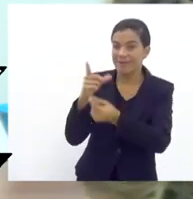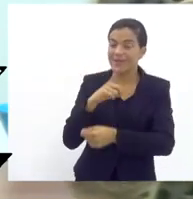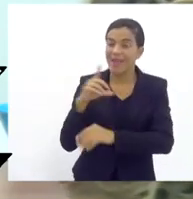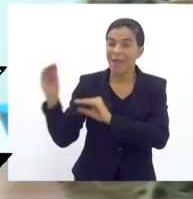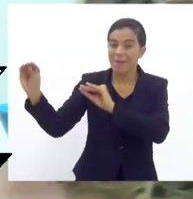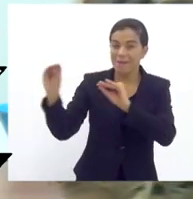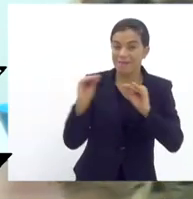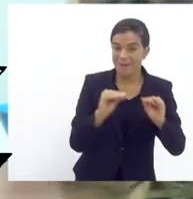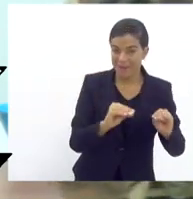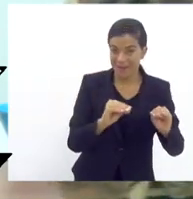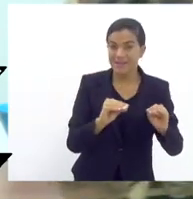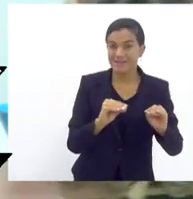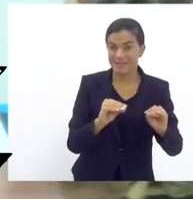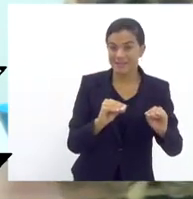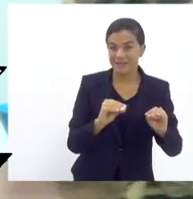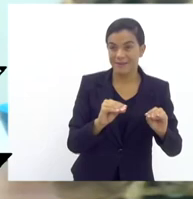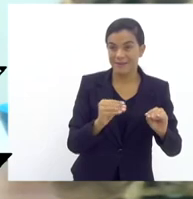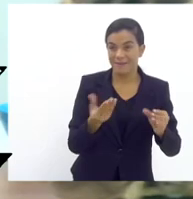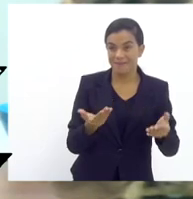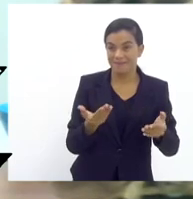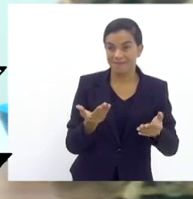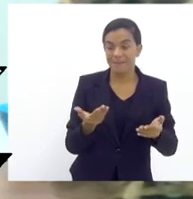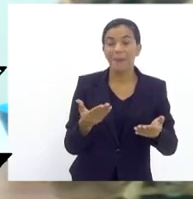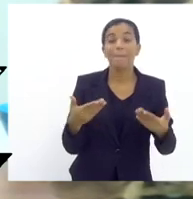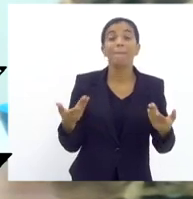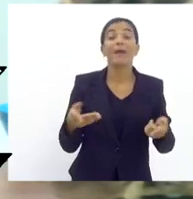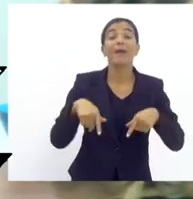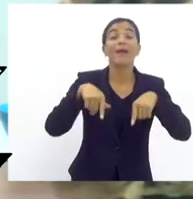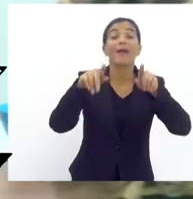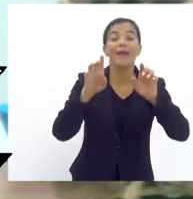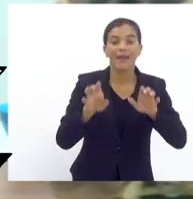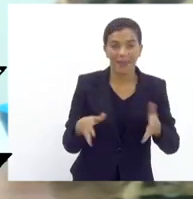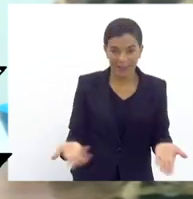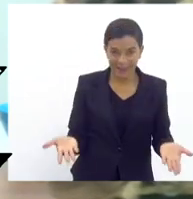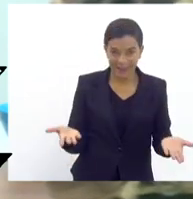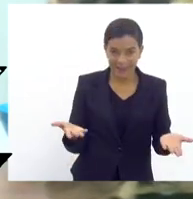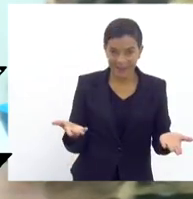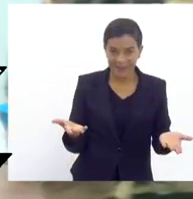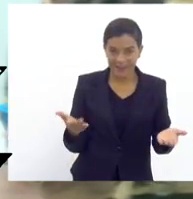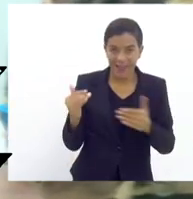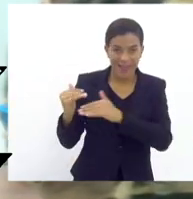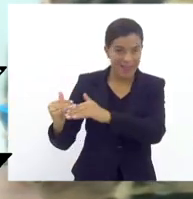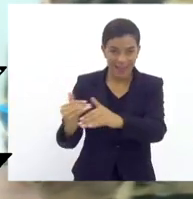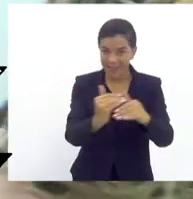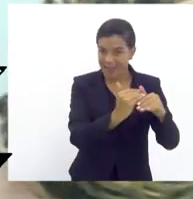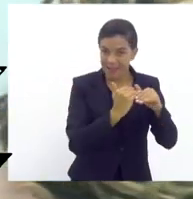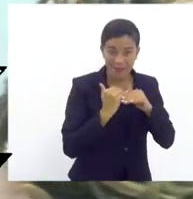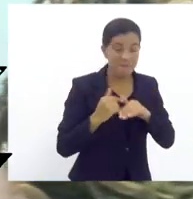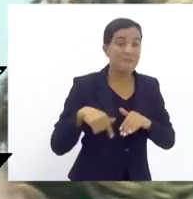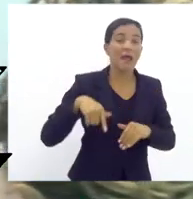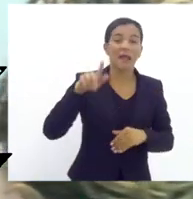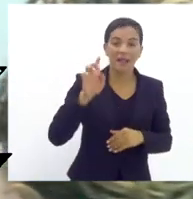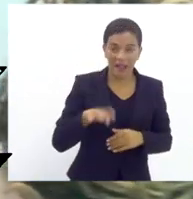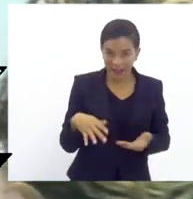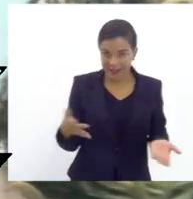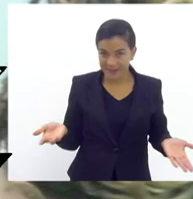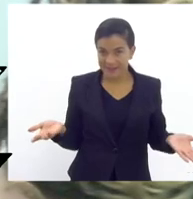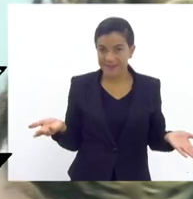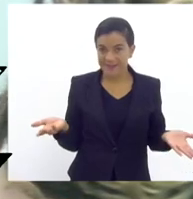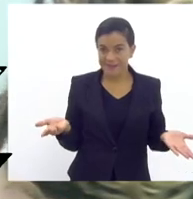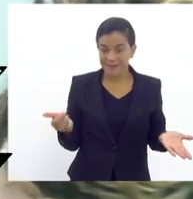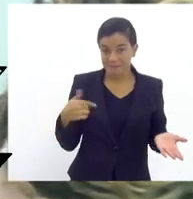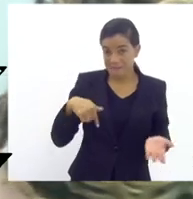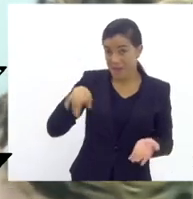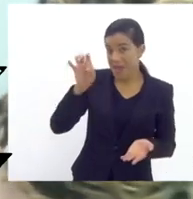regular e ordenada para quem ordenada para quem regular para quem